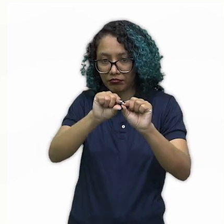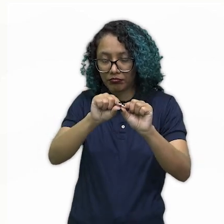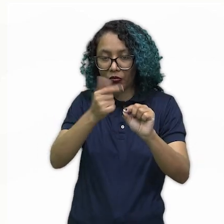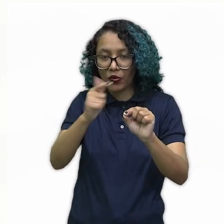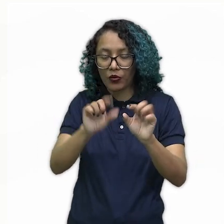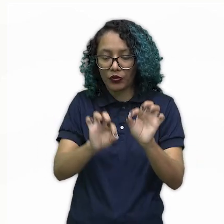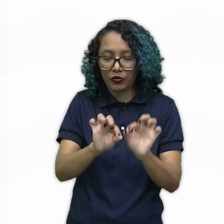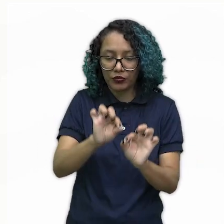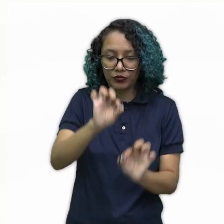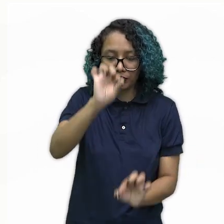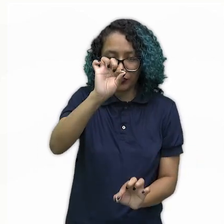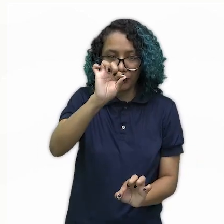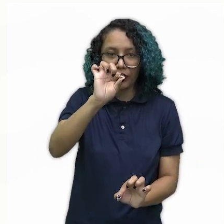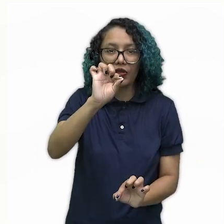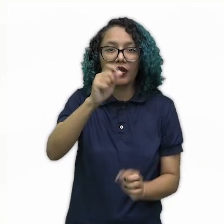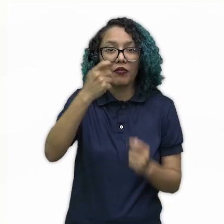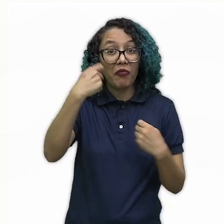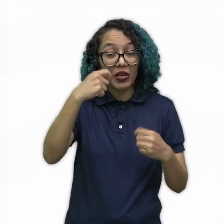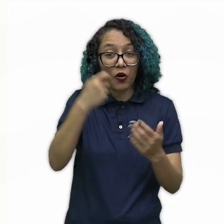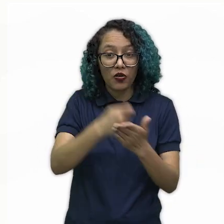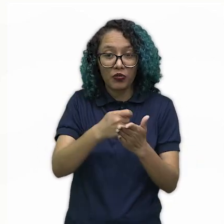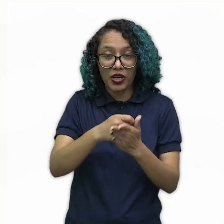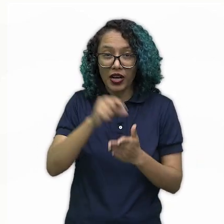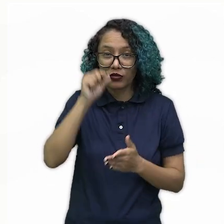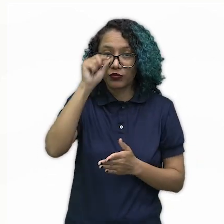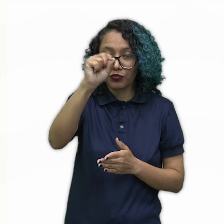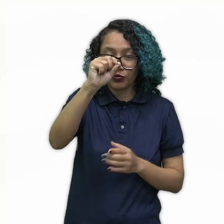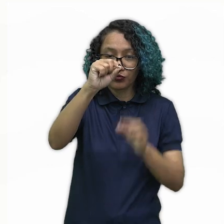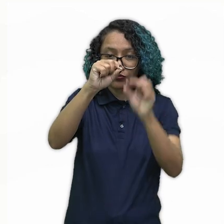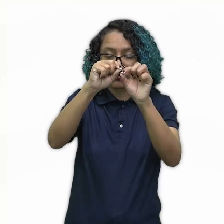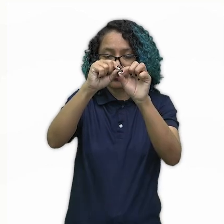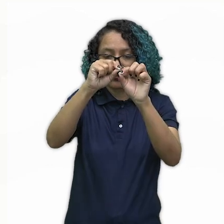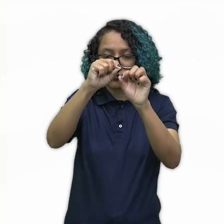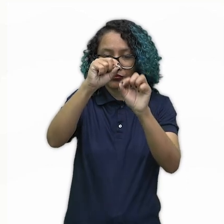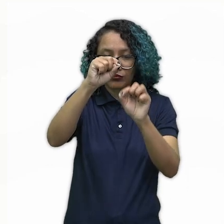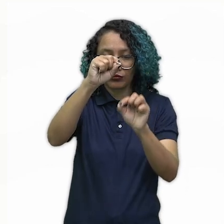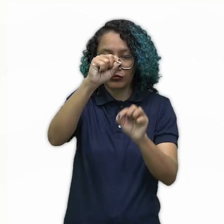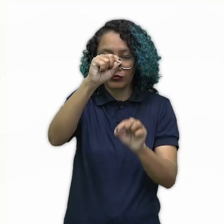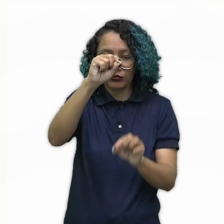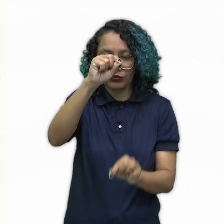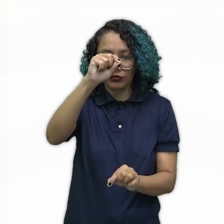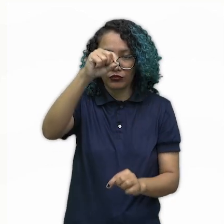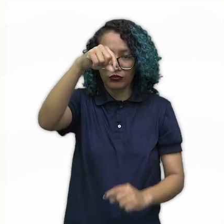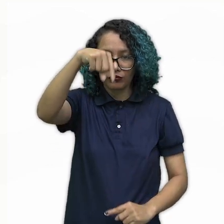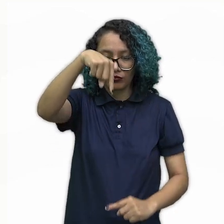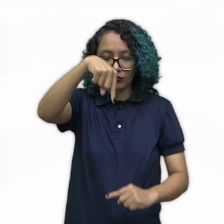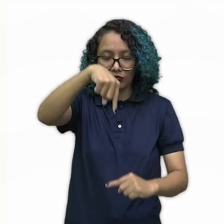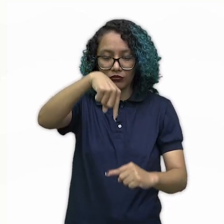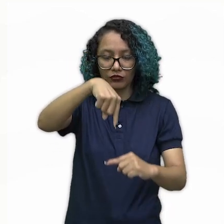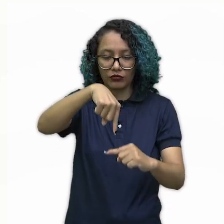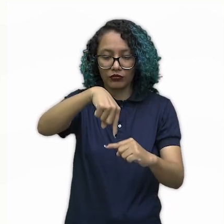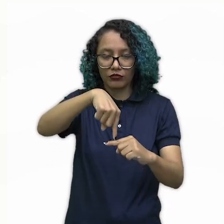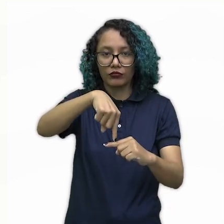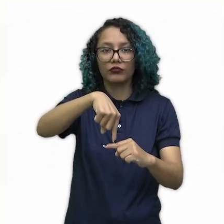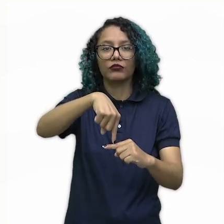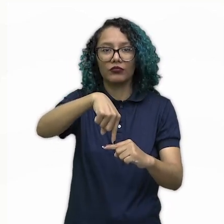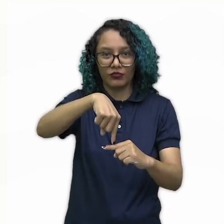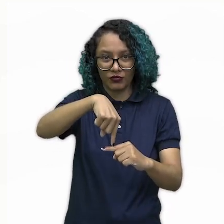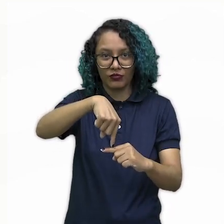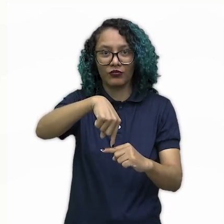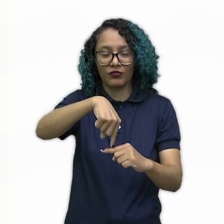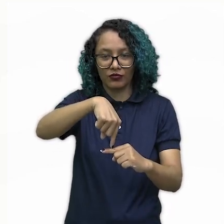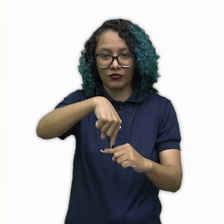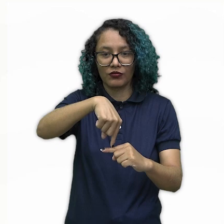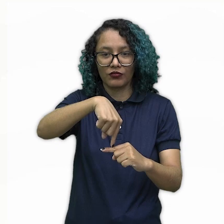altura, exatamente saindo ali do meu ponto mais alto e traçando aqui uma linha perpendicular,